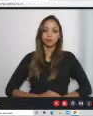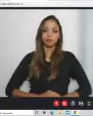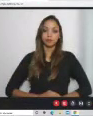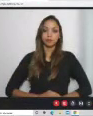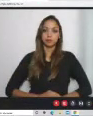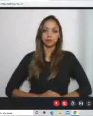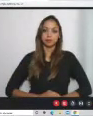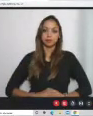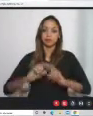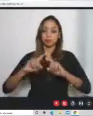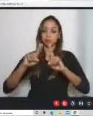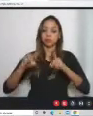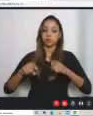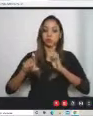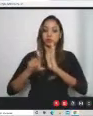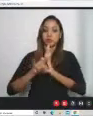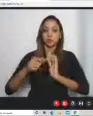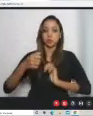Projeto de lei